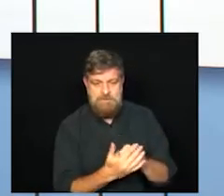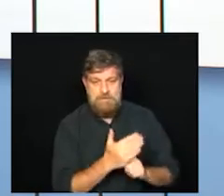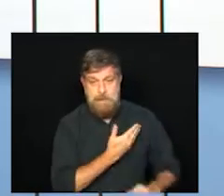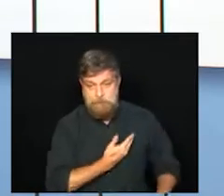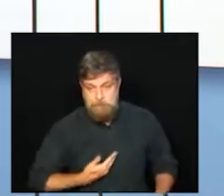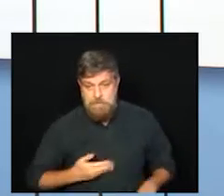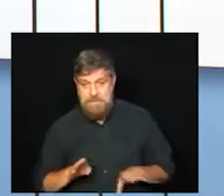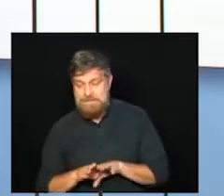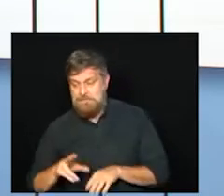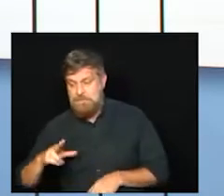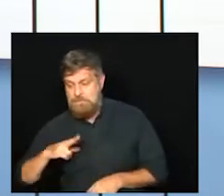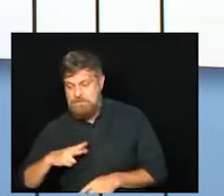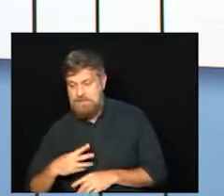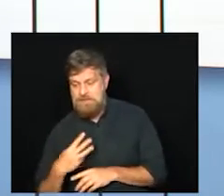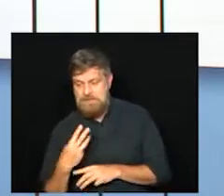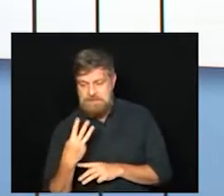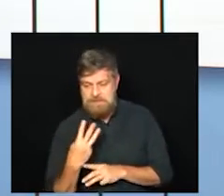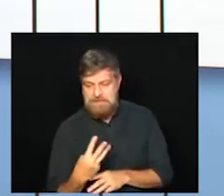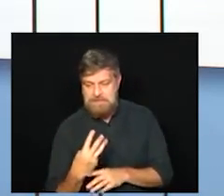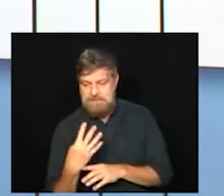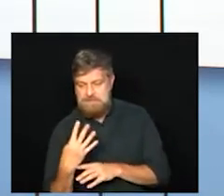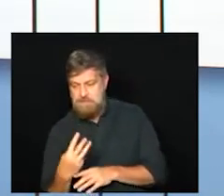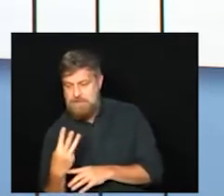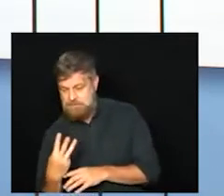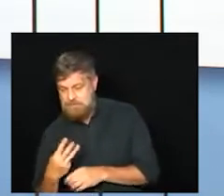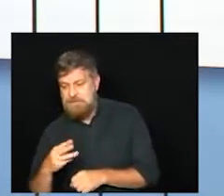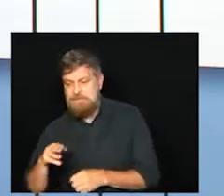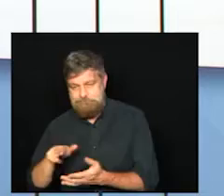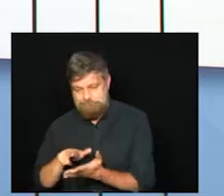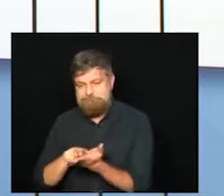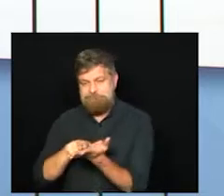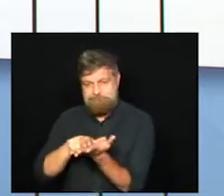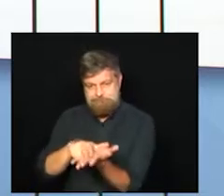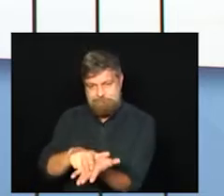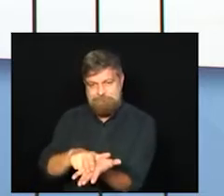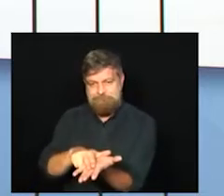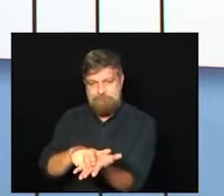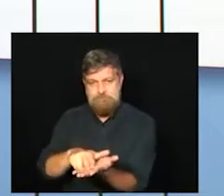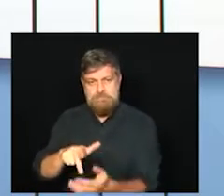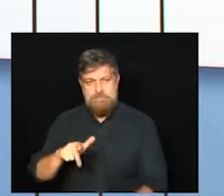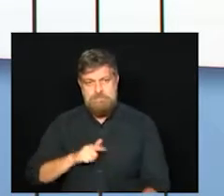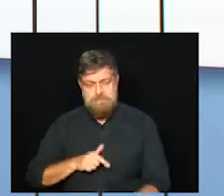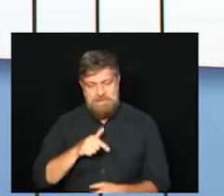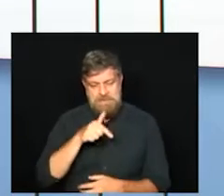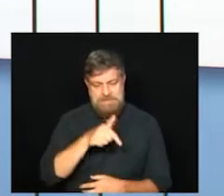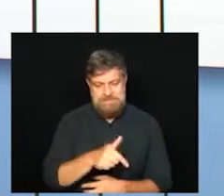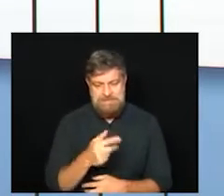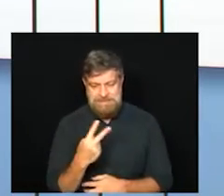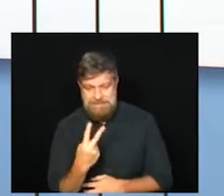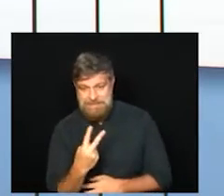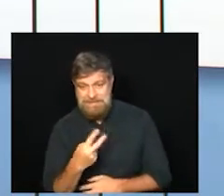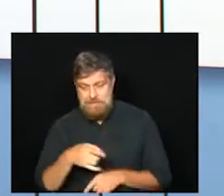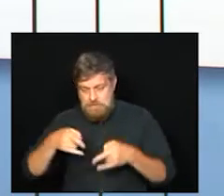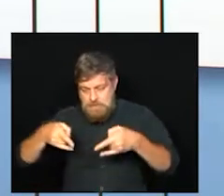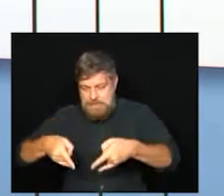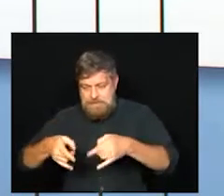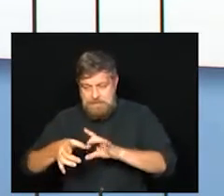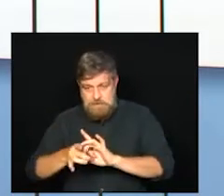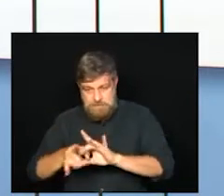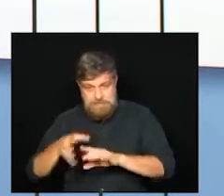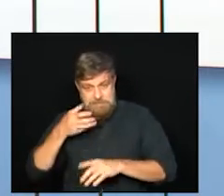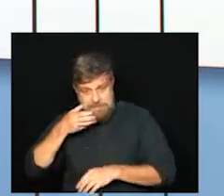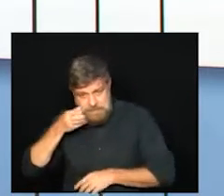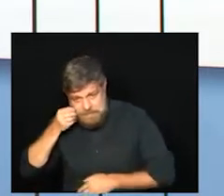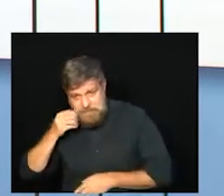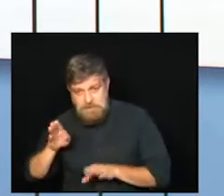particular, 343 estavam ocupados. Nós temos 72 leitos livres na rede